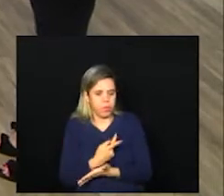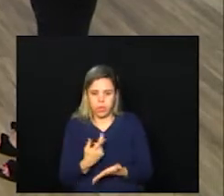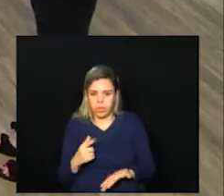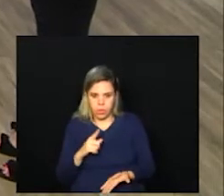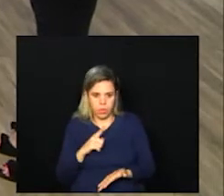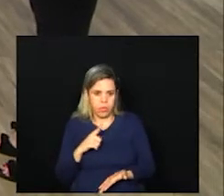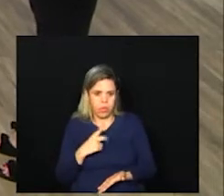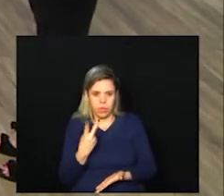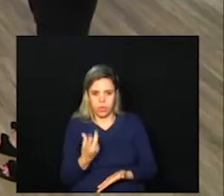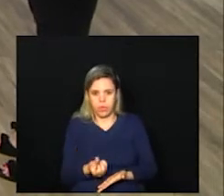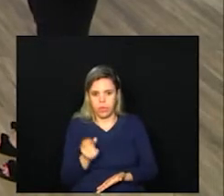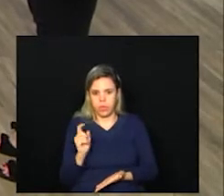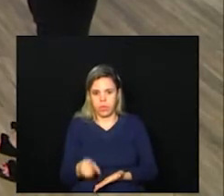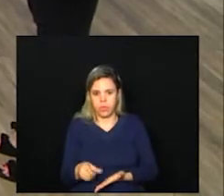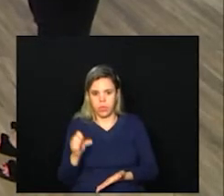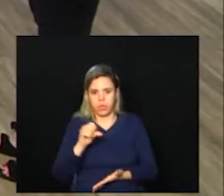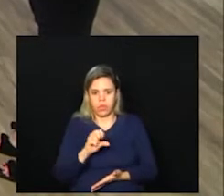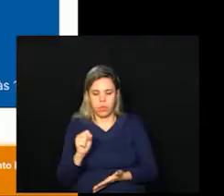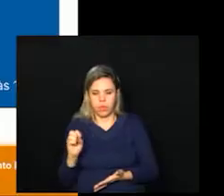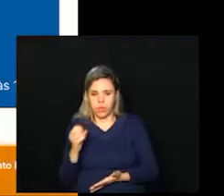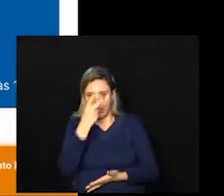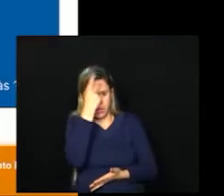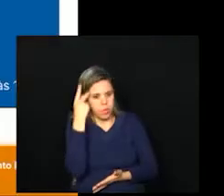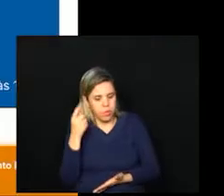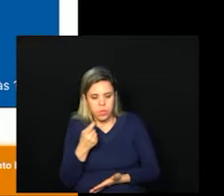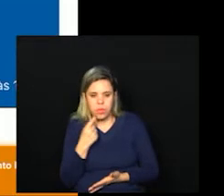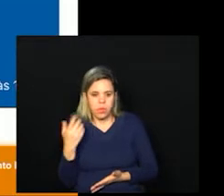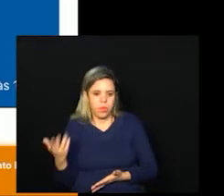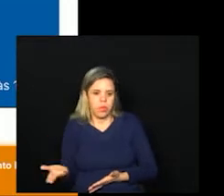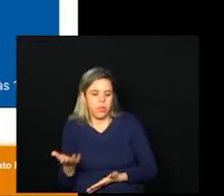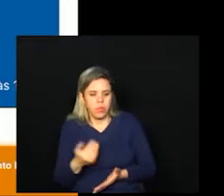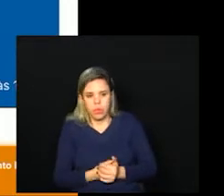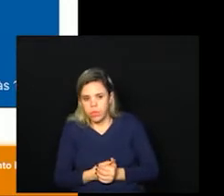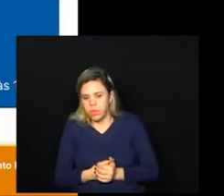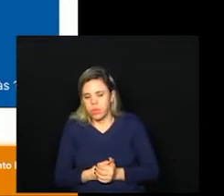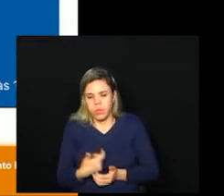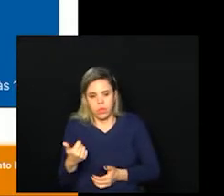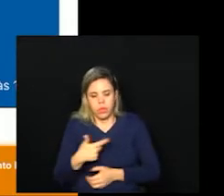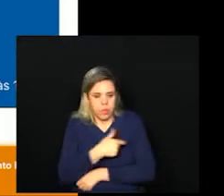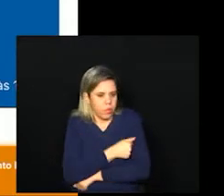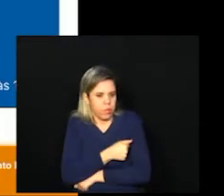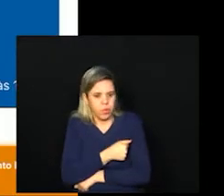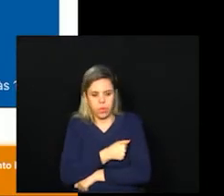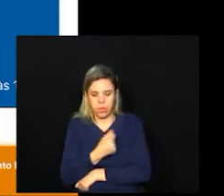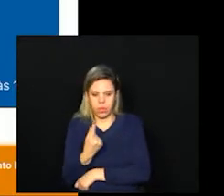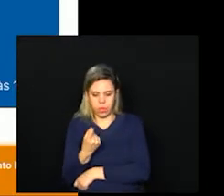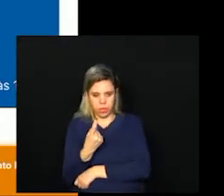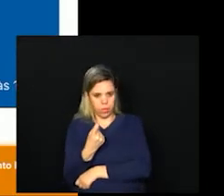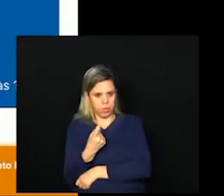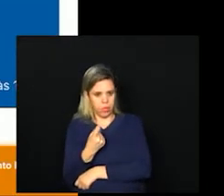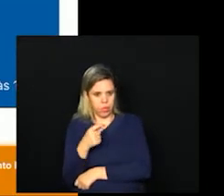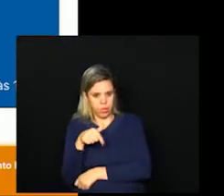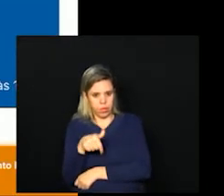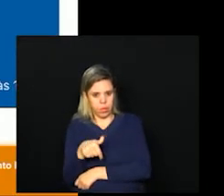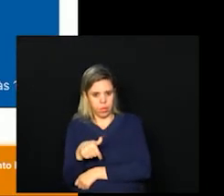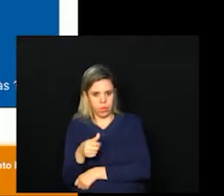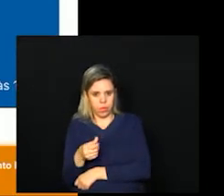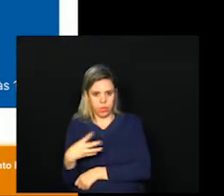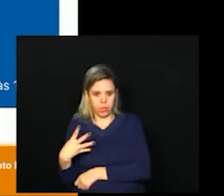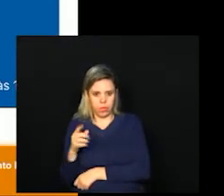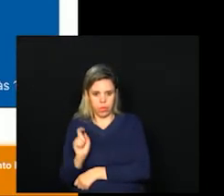temos 26.980 pessoas aqui de Campinas que tomaram a vacina de dose única e